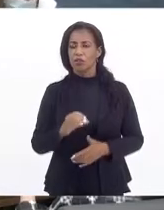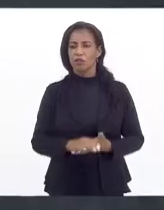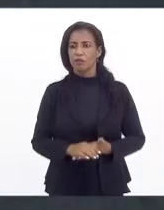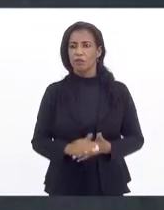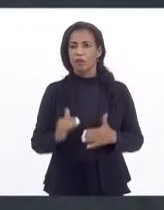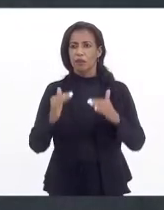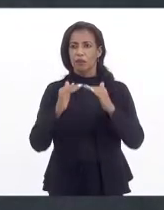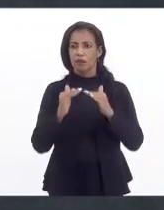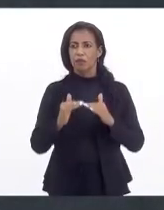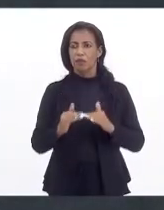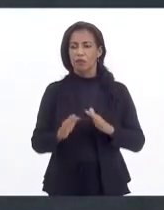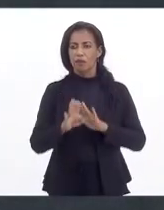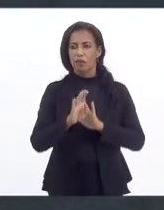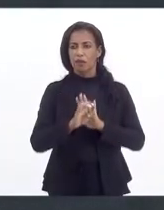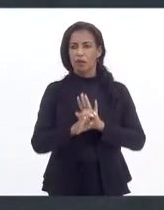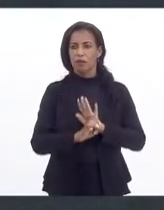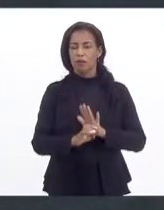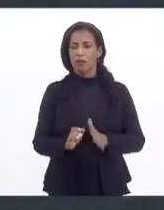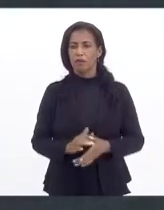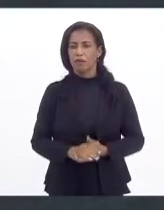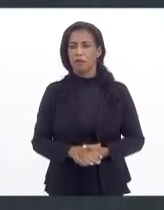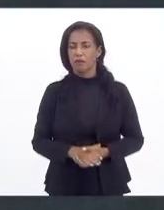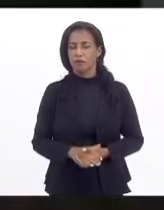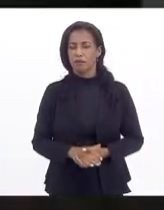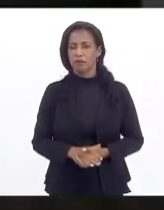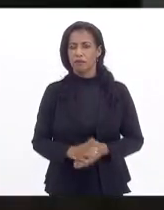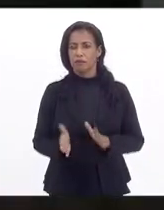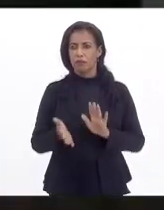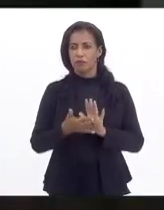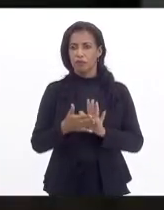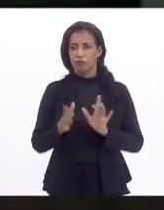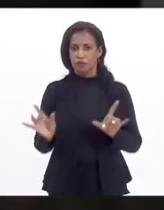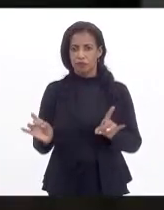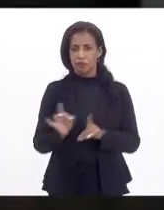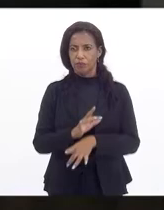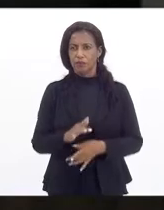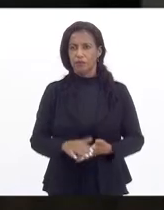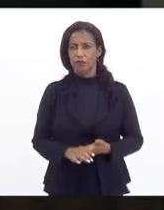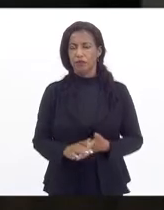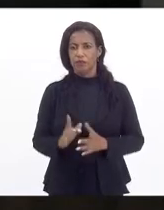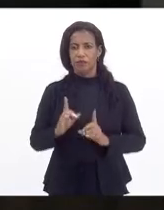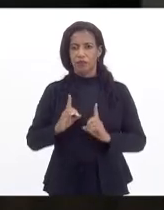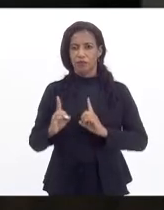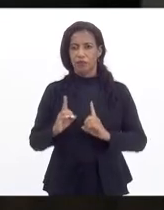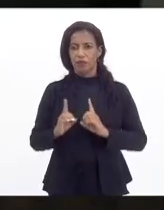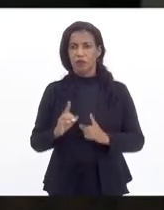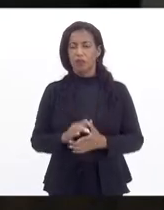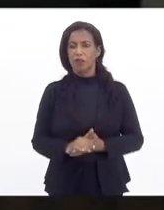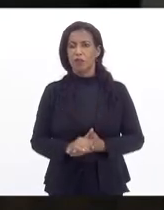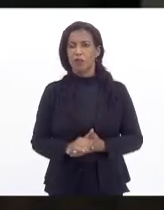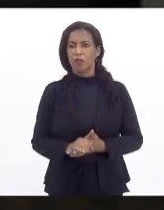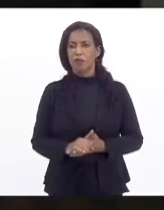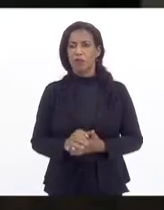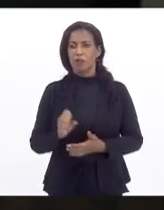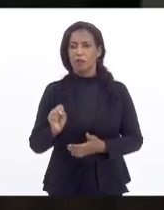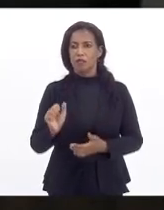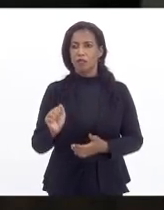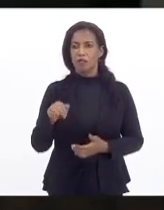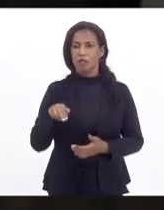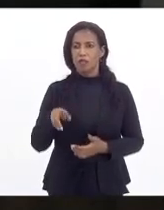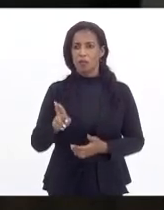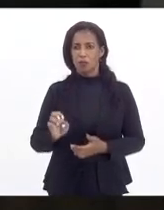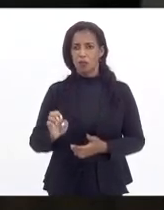Parecer favorável com emenda, senhor presidente. Com os pareceres emitidos. Em discussão, para discutir, deputado Samuel.